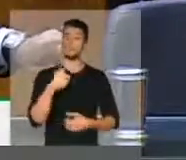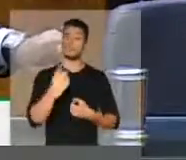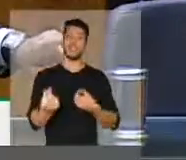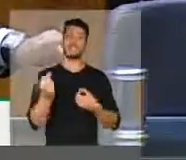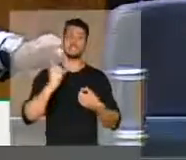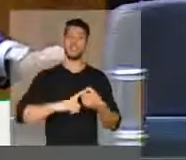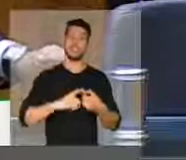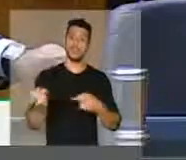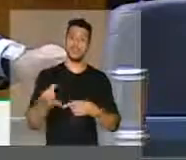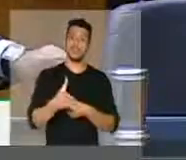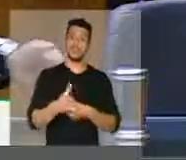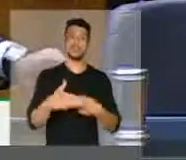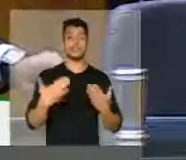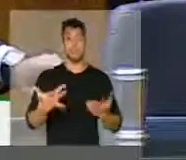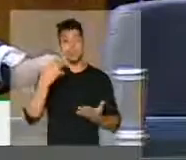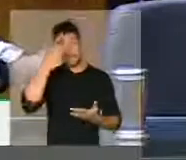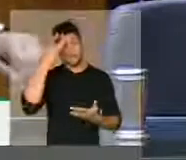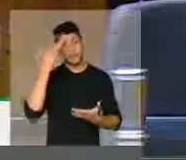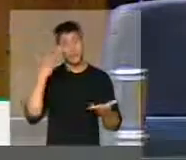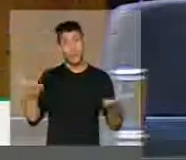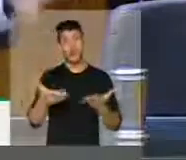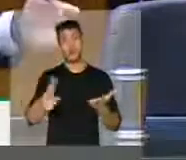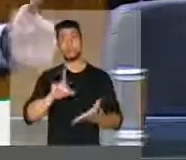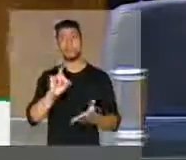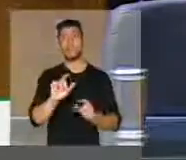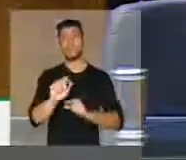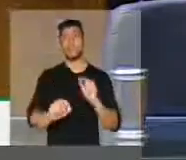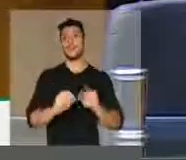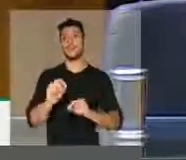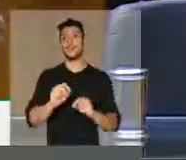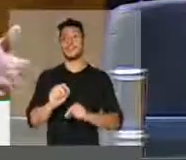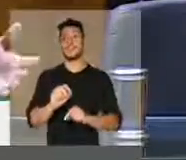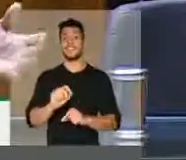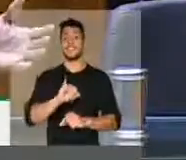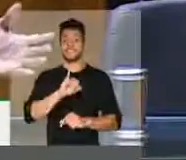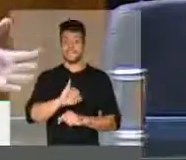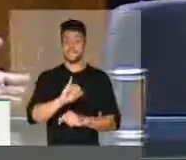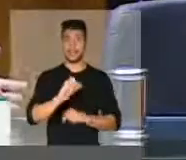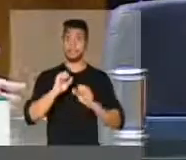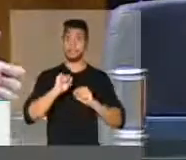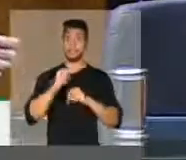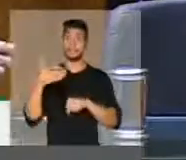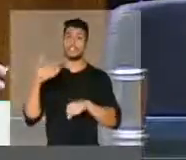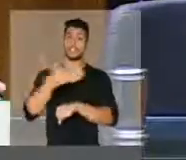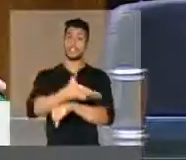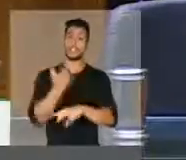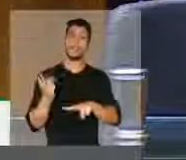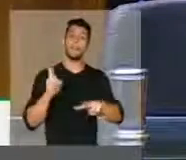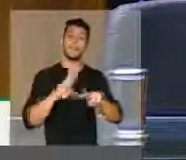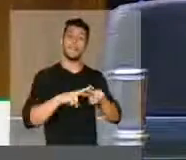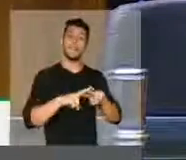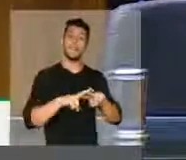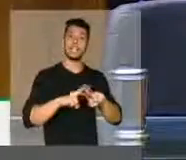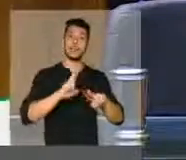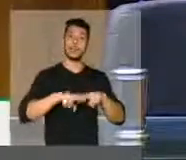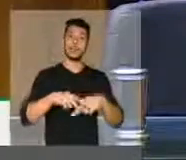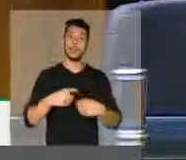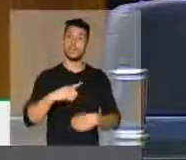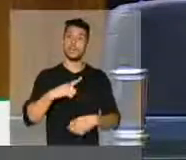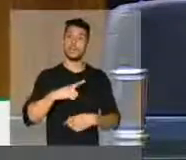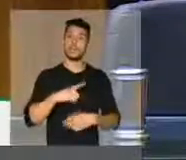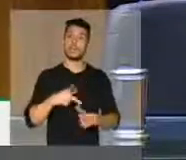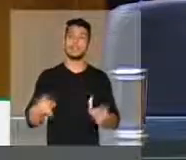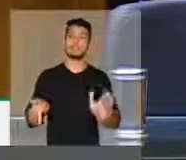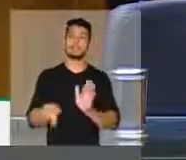seu registro. Então essas pessoas se encontram hoje, a qualquer momento, alguém podendo ir lá prendê-las por estarem com a